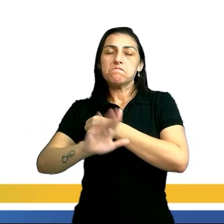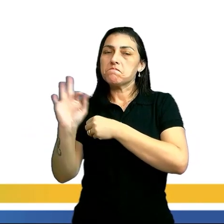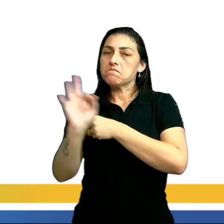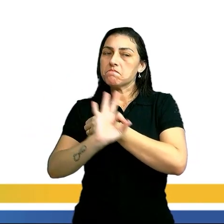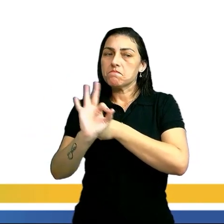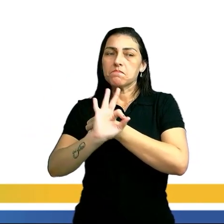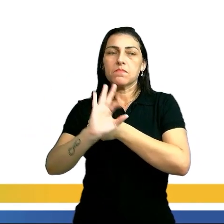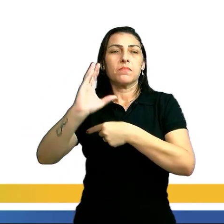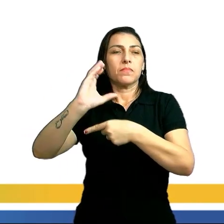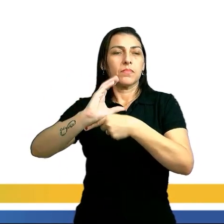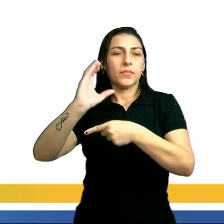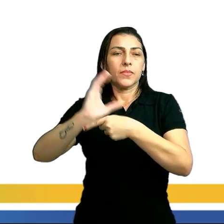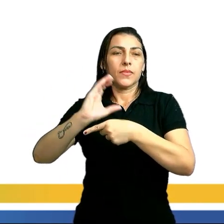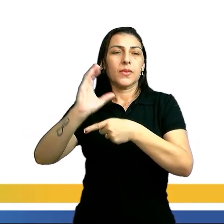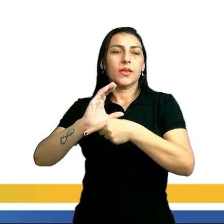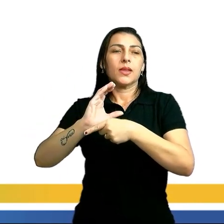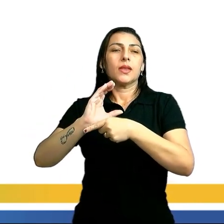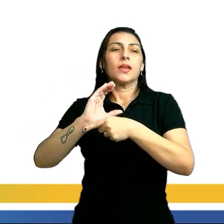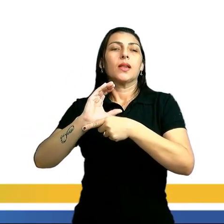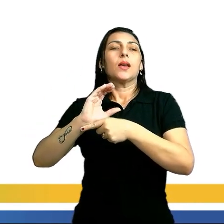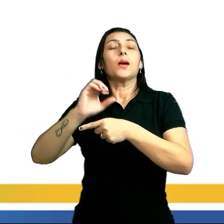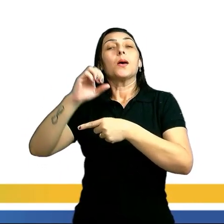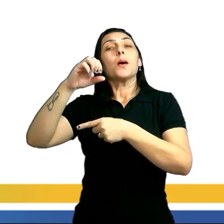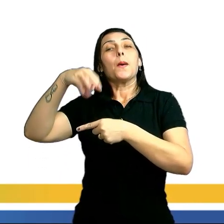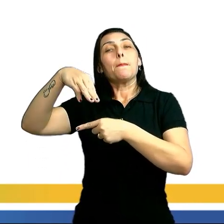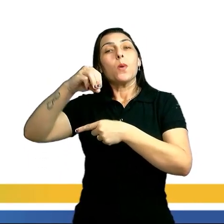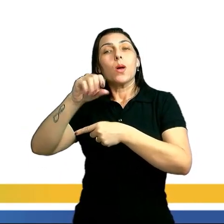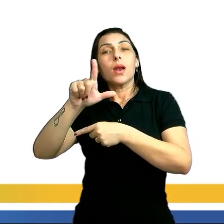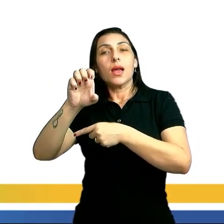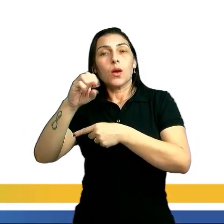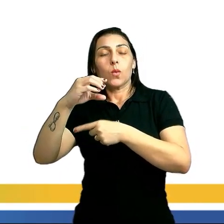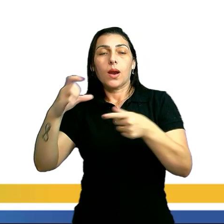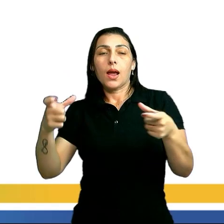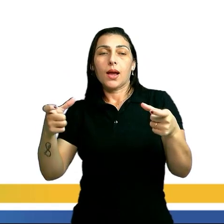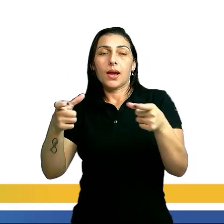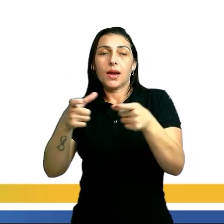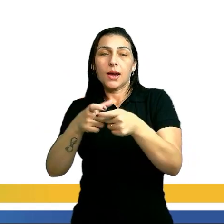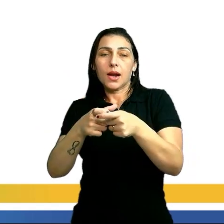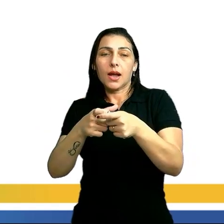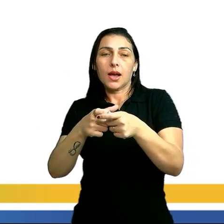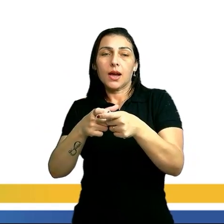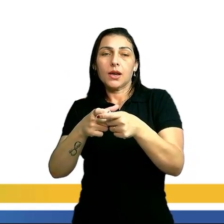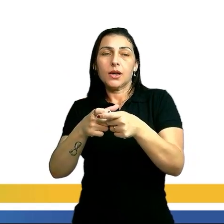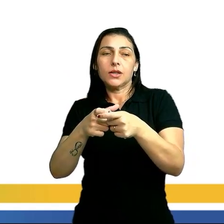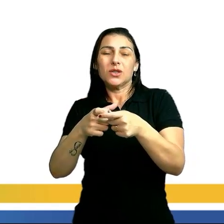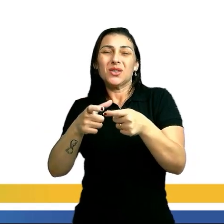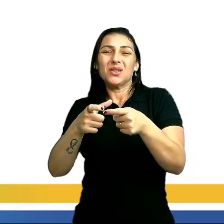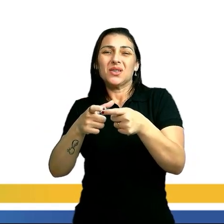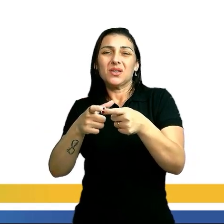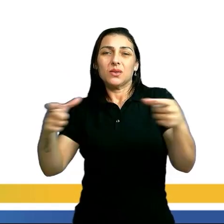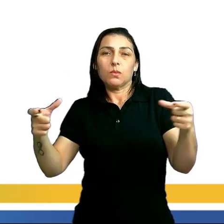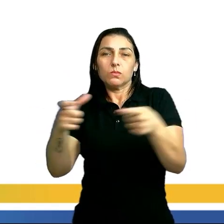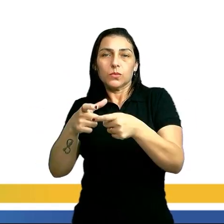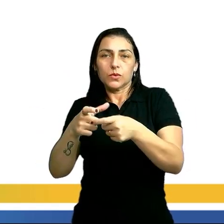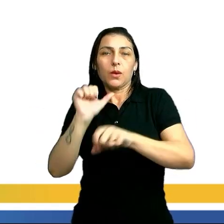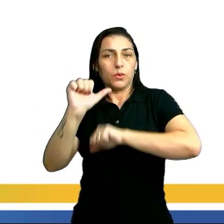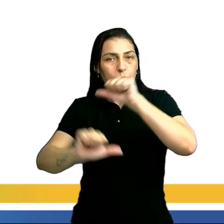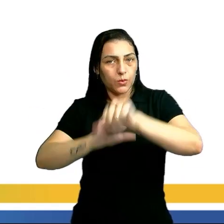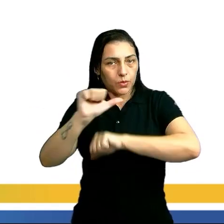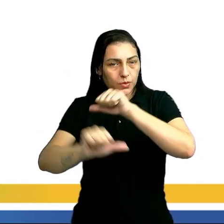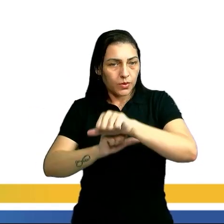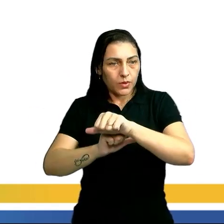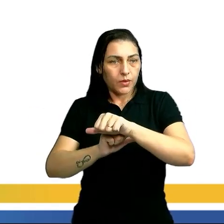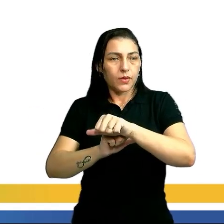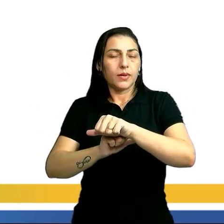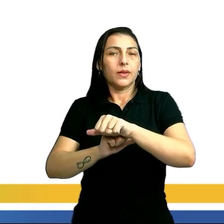identificar. C, conversão de moléculas grandes em moléculas menores. Essa alternativa C,